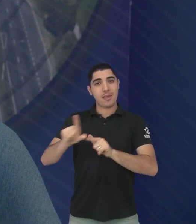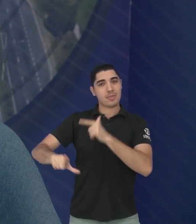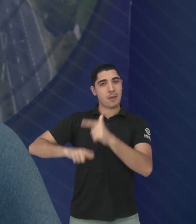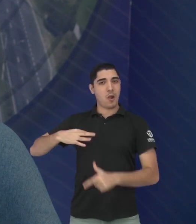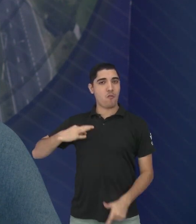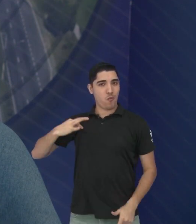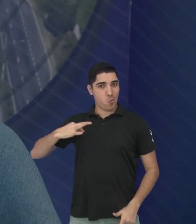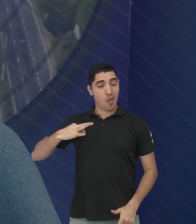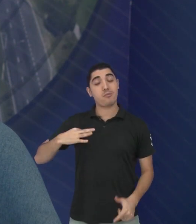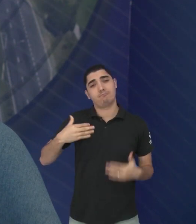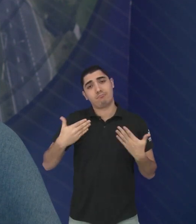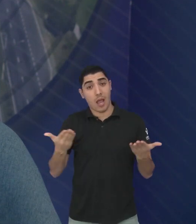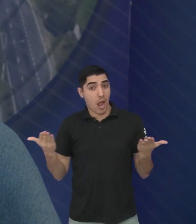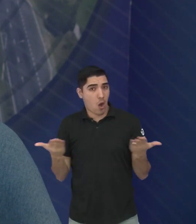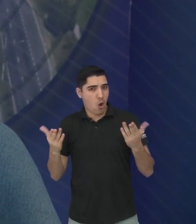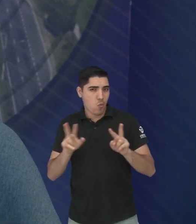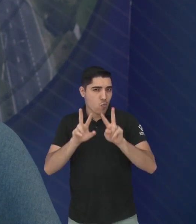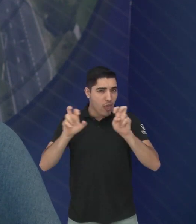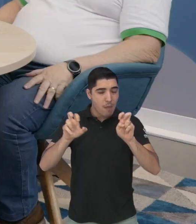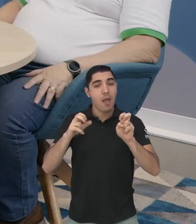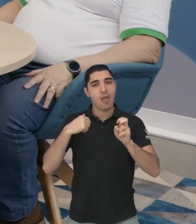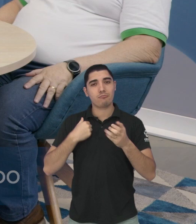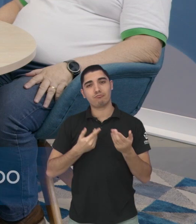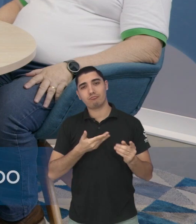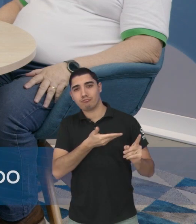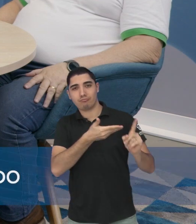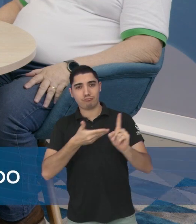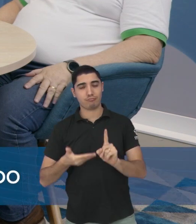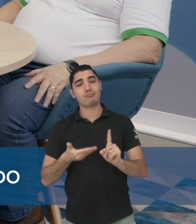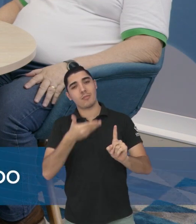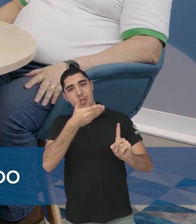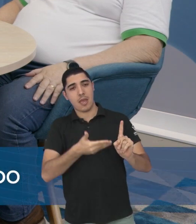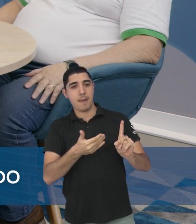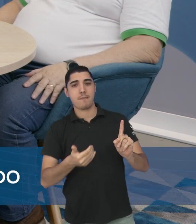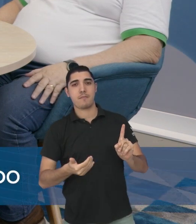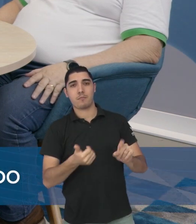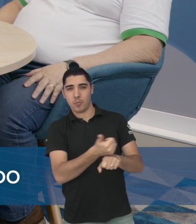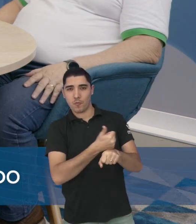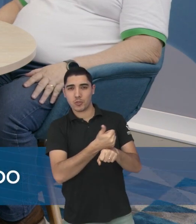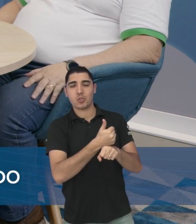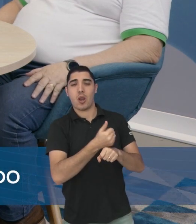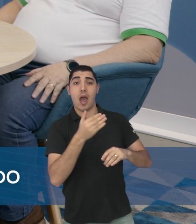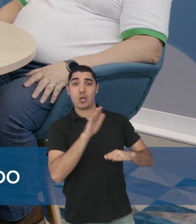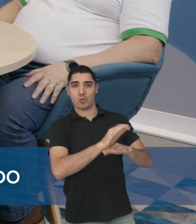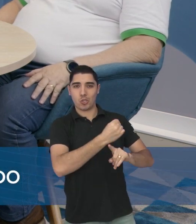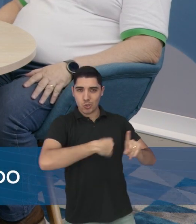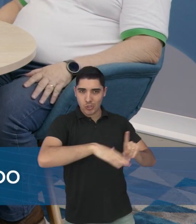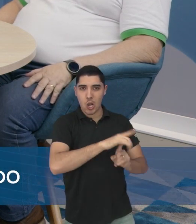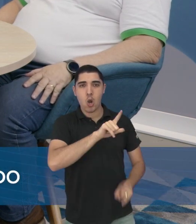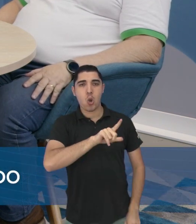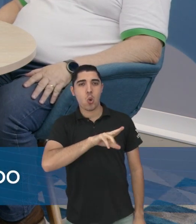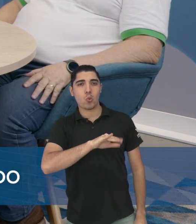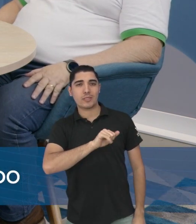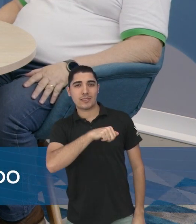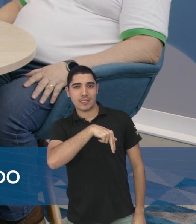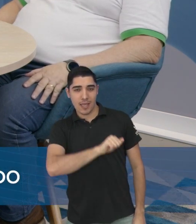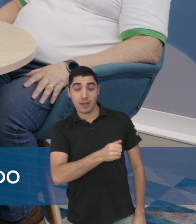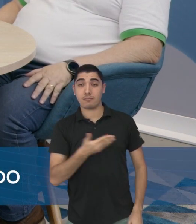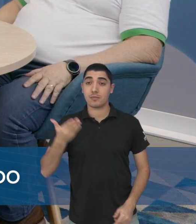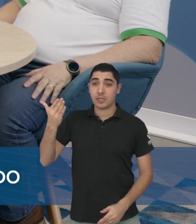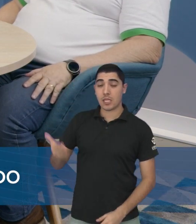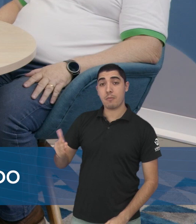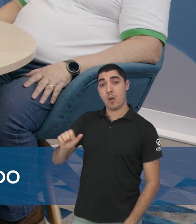e voluntariado. E para falar deste assunto, eu converso com a assistente social, Luciana Oliveira, e também o